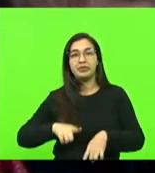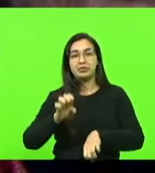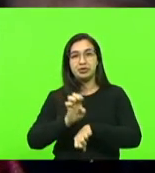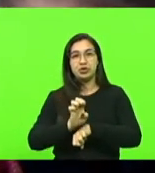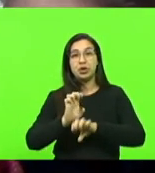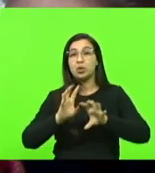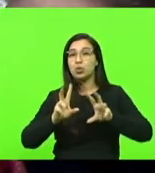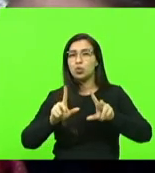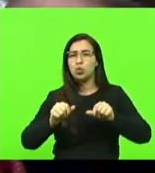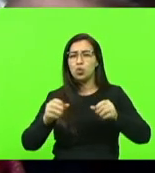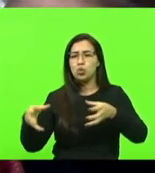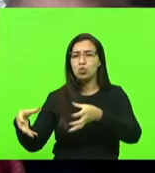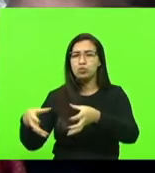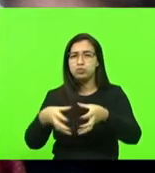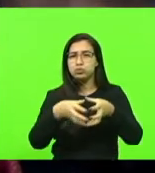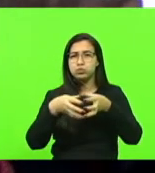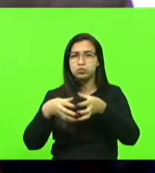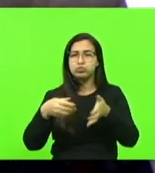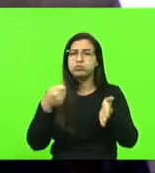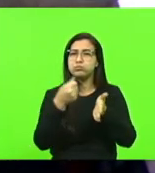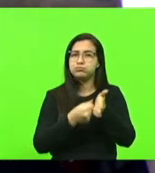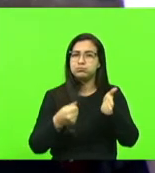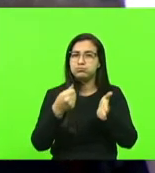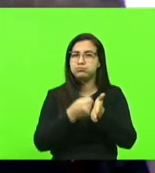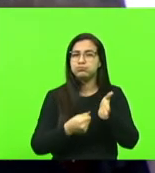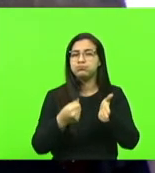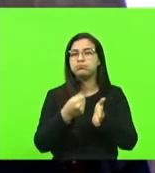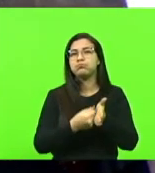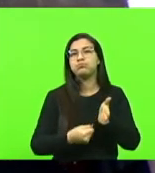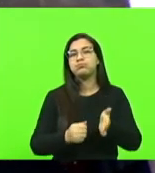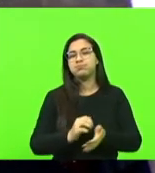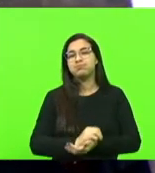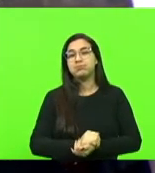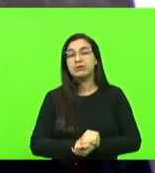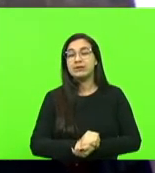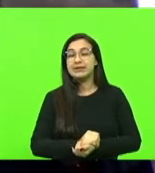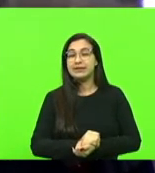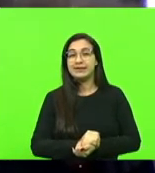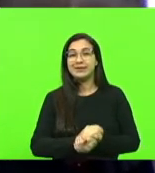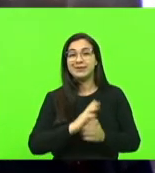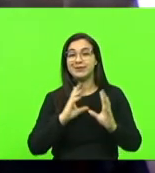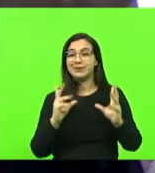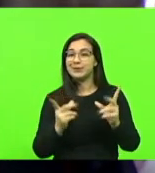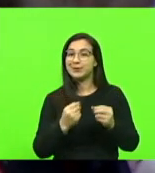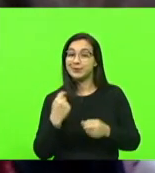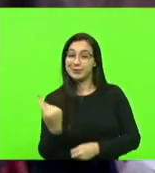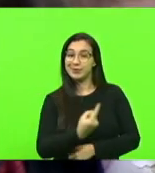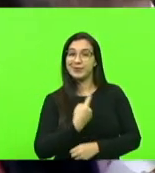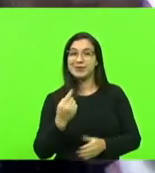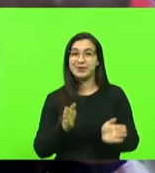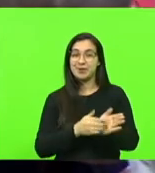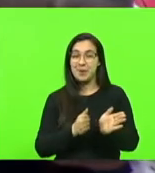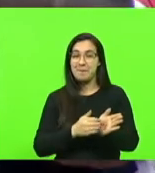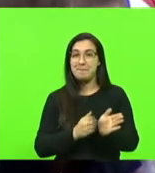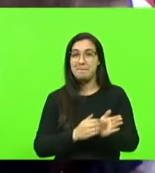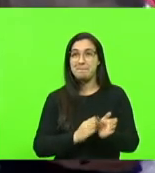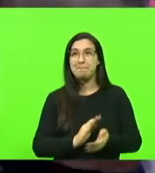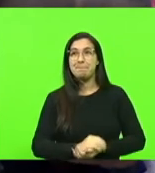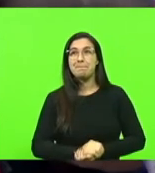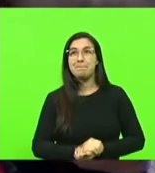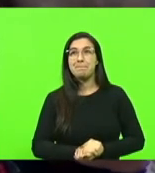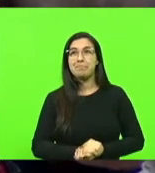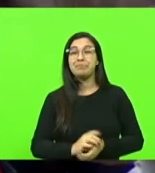né, para que isso acontecesse. Então, estamos todos de parabéns. E, relativamente às